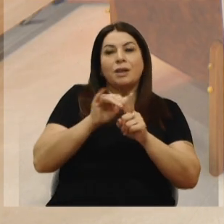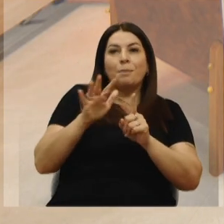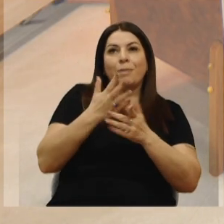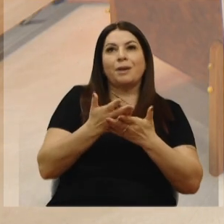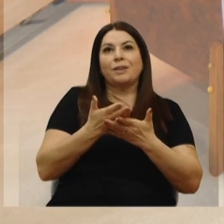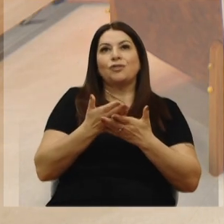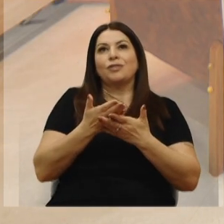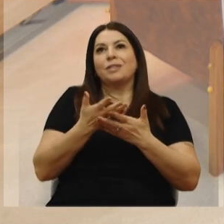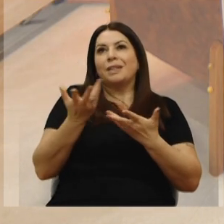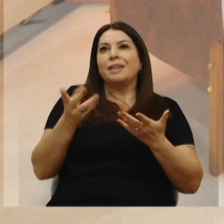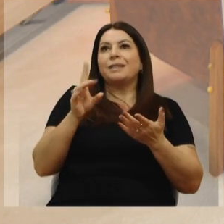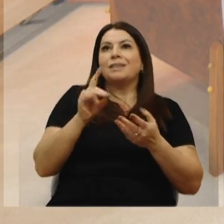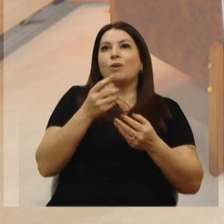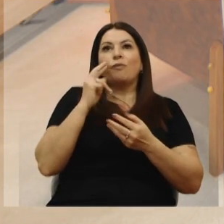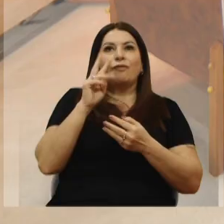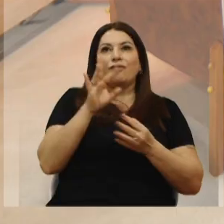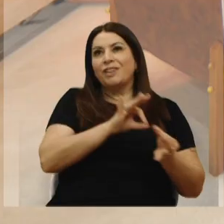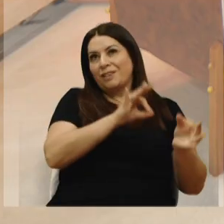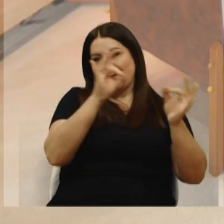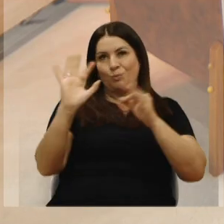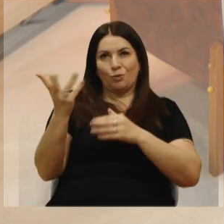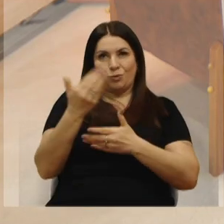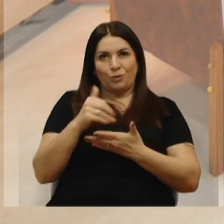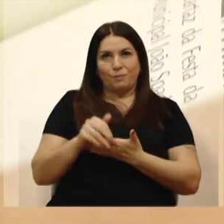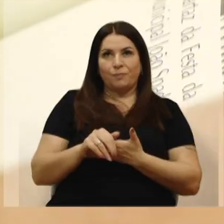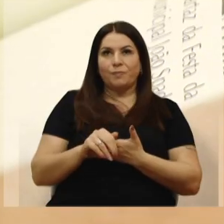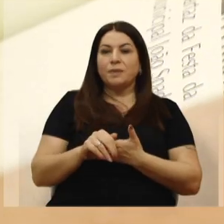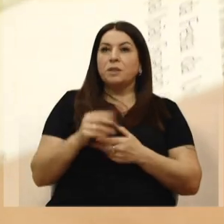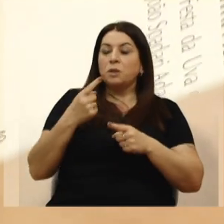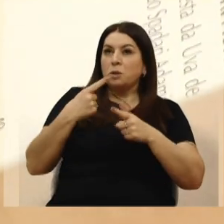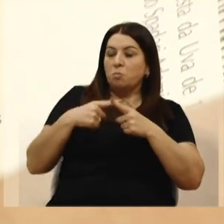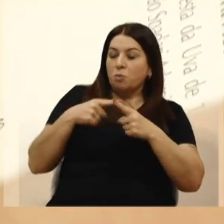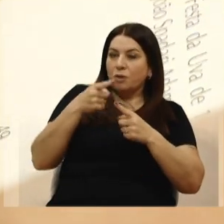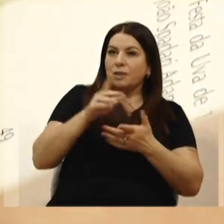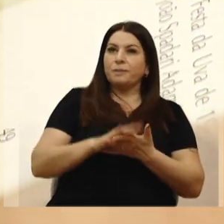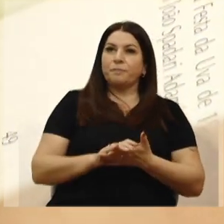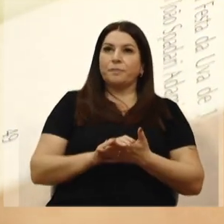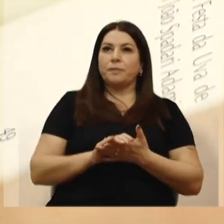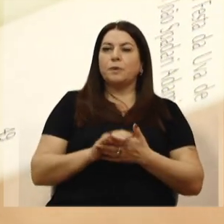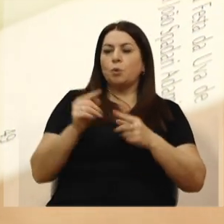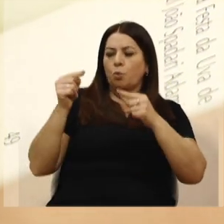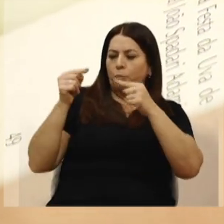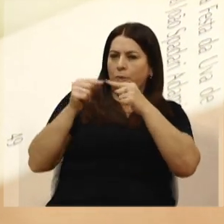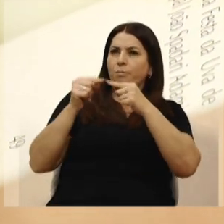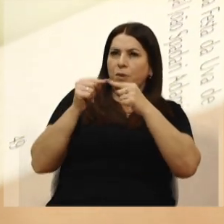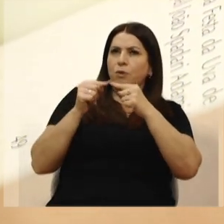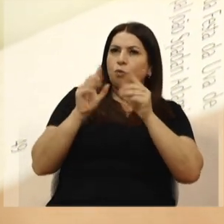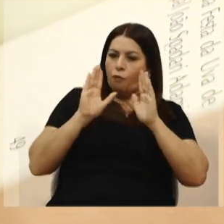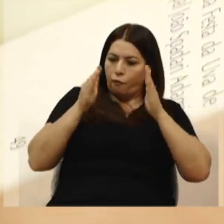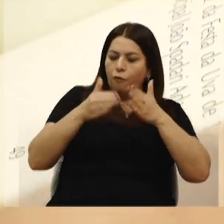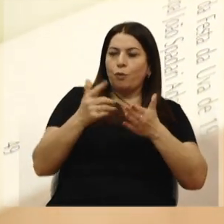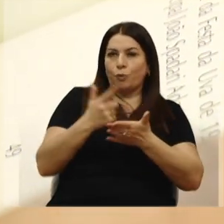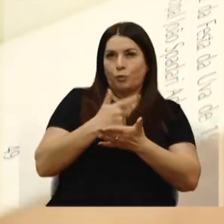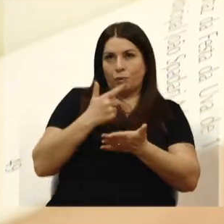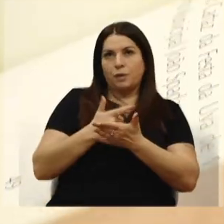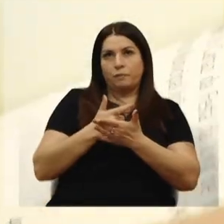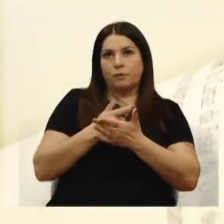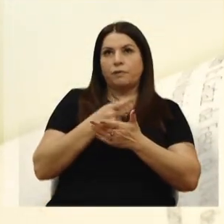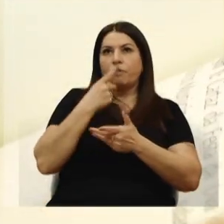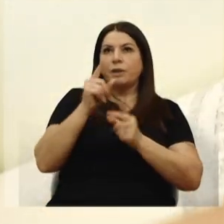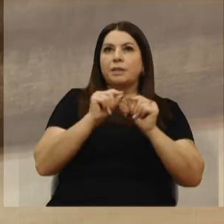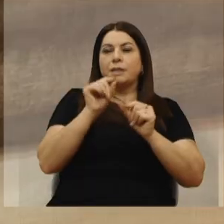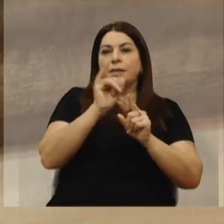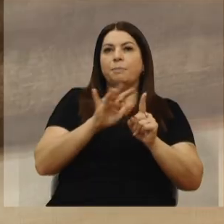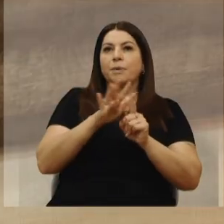hoje a imagem, né, é tão consumida pela gurizada aí, né, pelos até porque dialoga com o próprio foco do livro, que